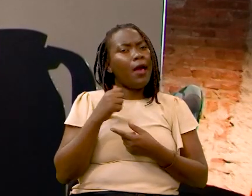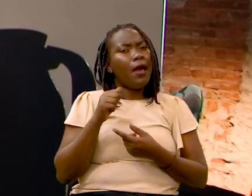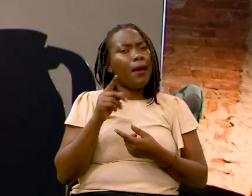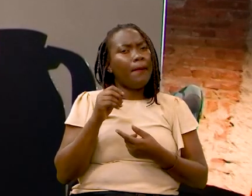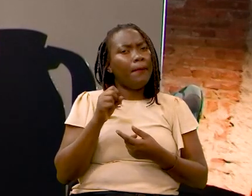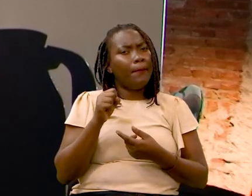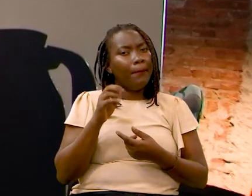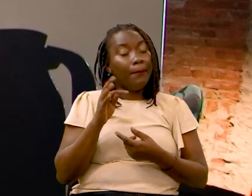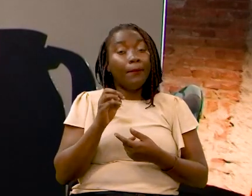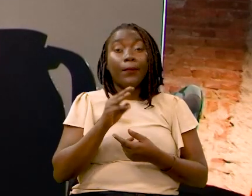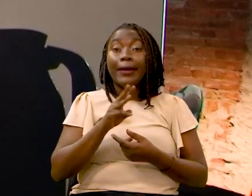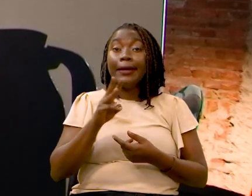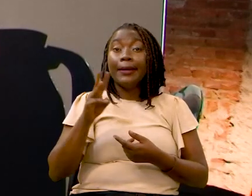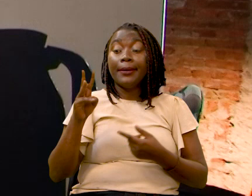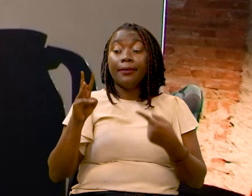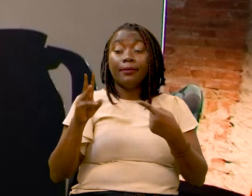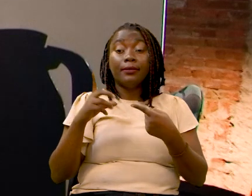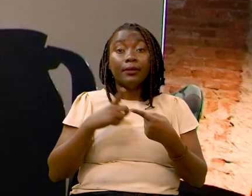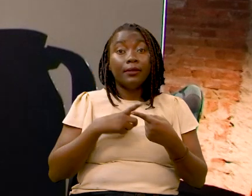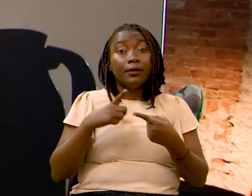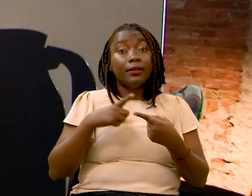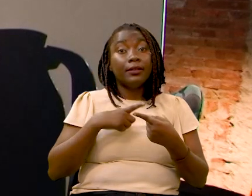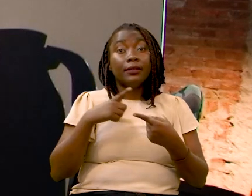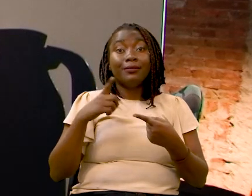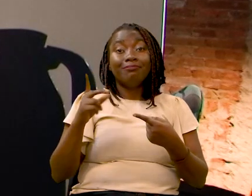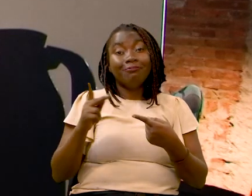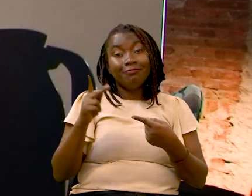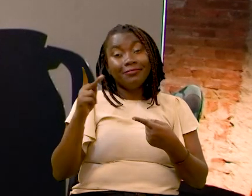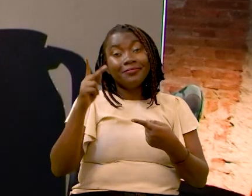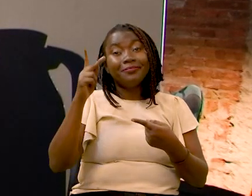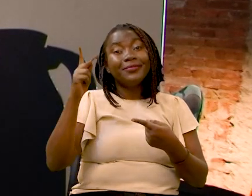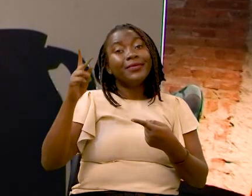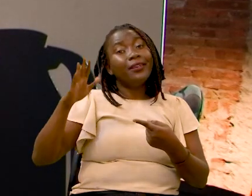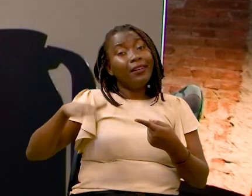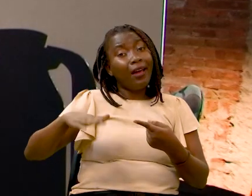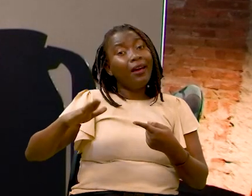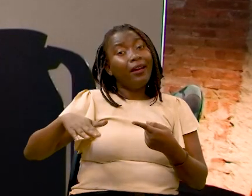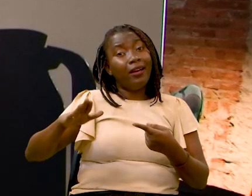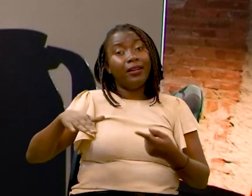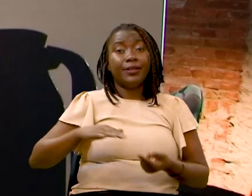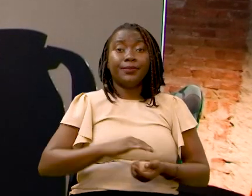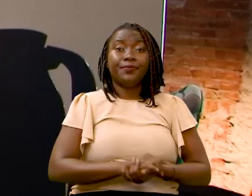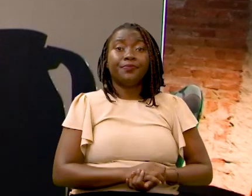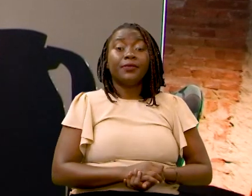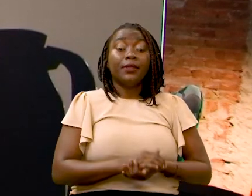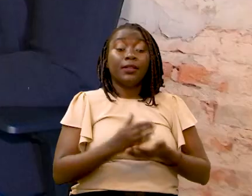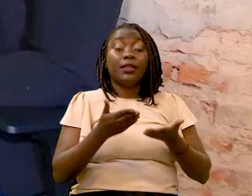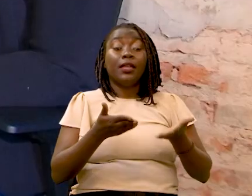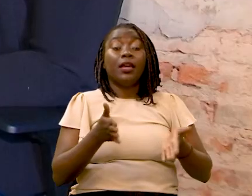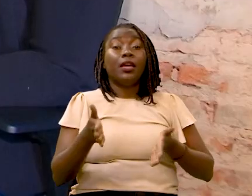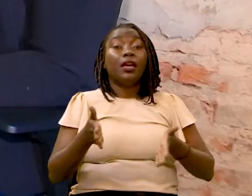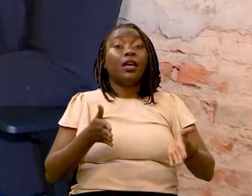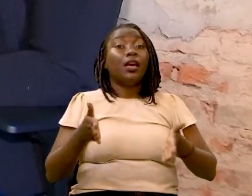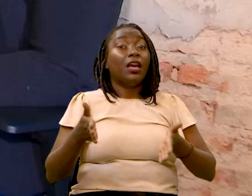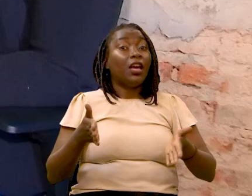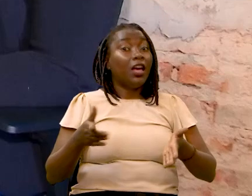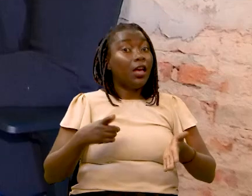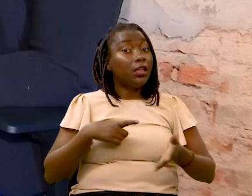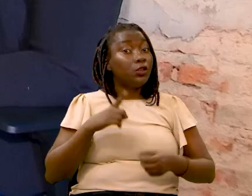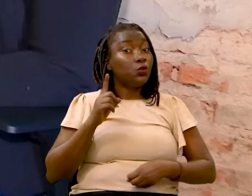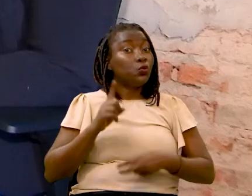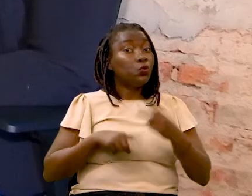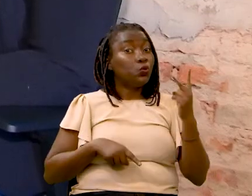que eu aposto até para o site ter artistas com preço mais acessível. E